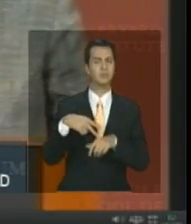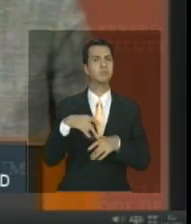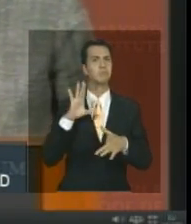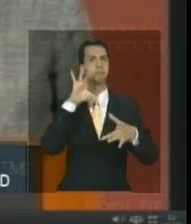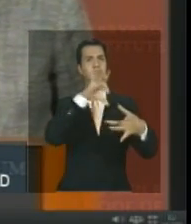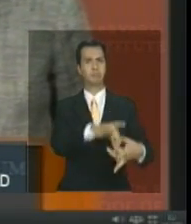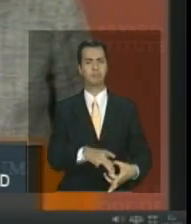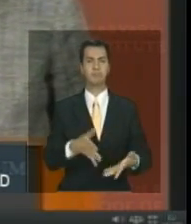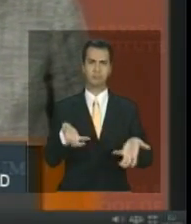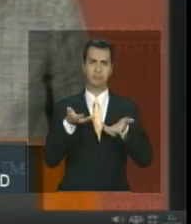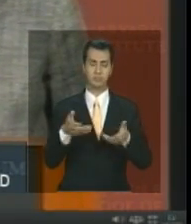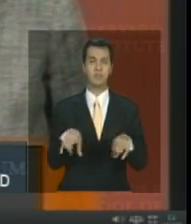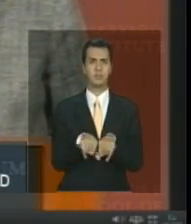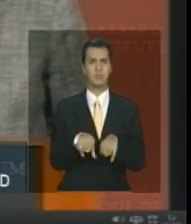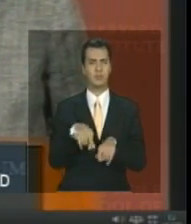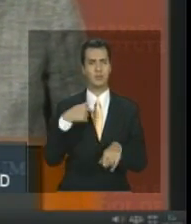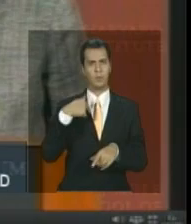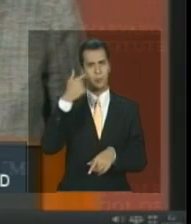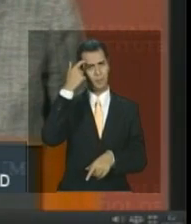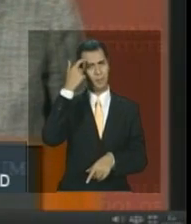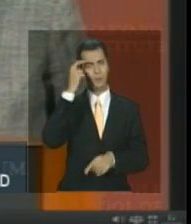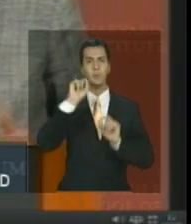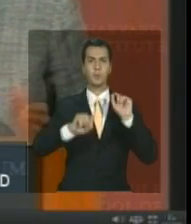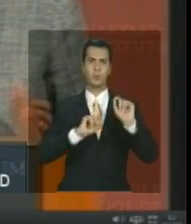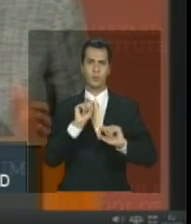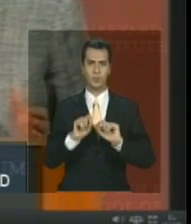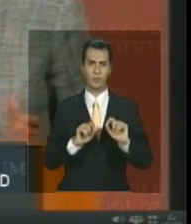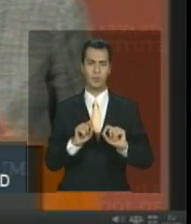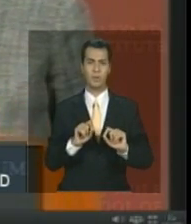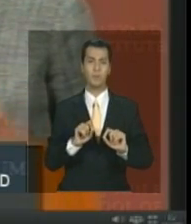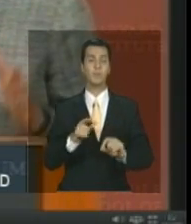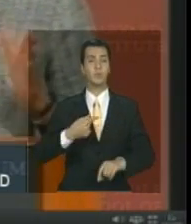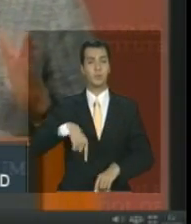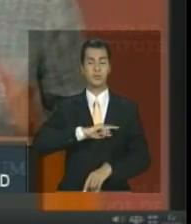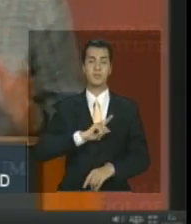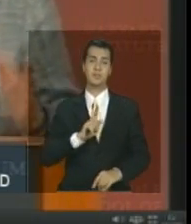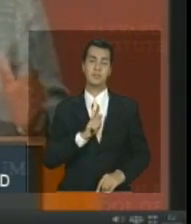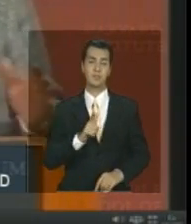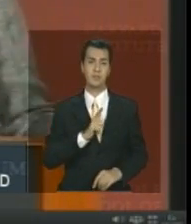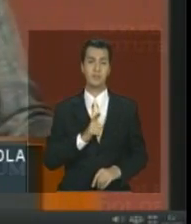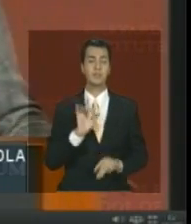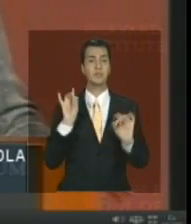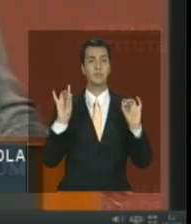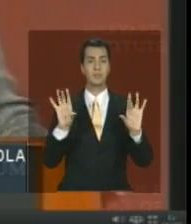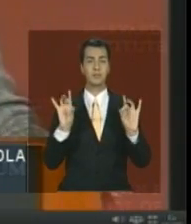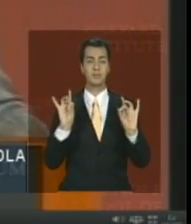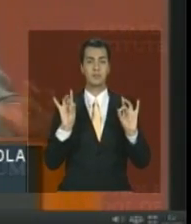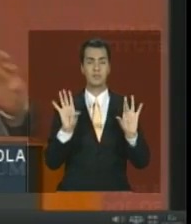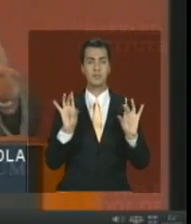disso, acredito que temos uma especial